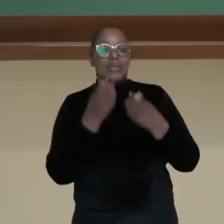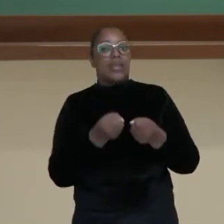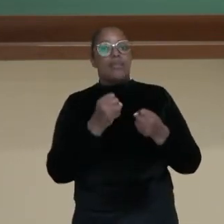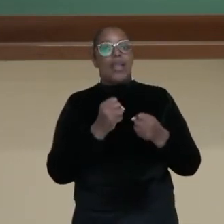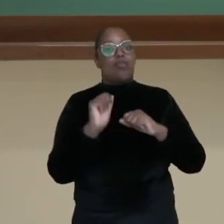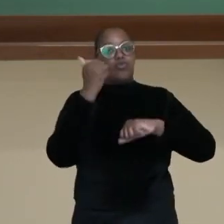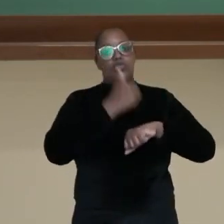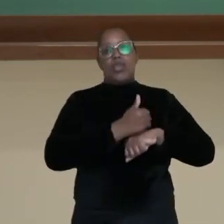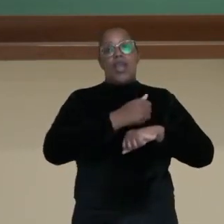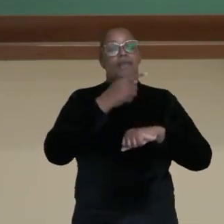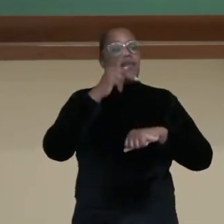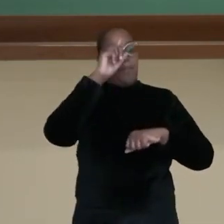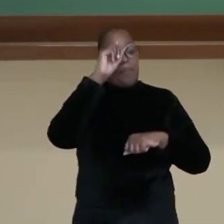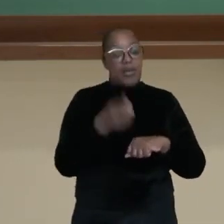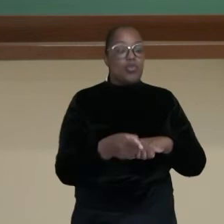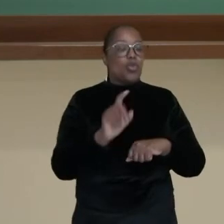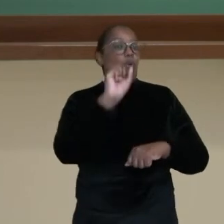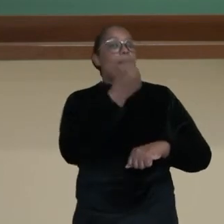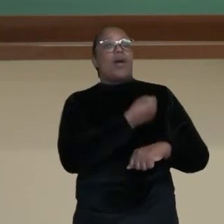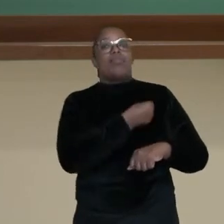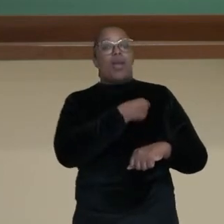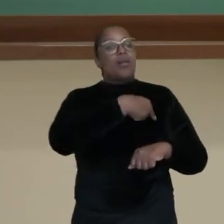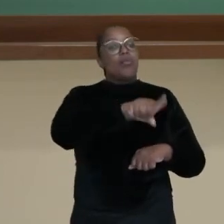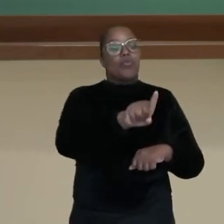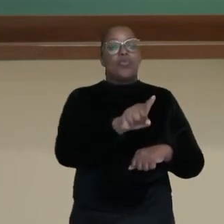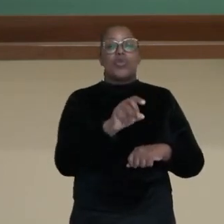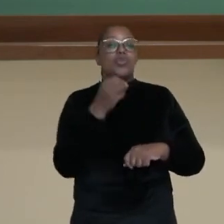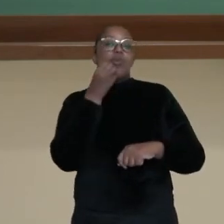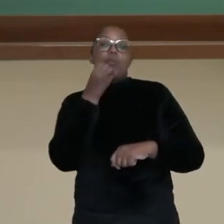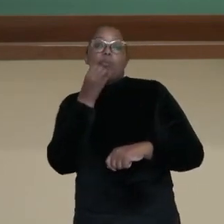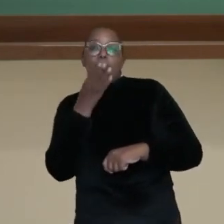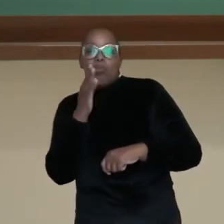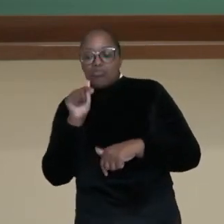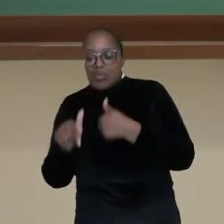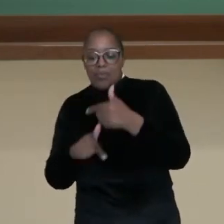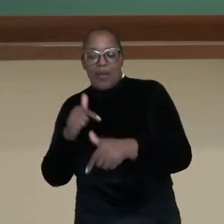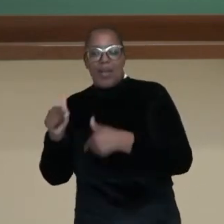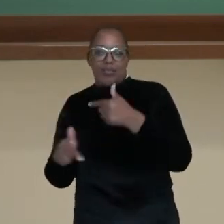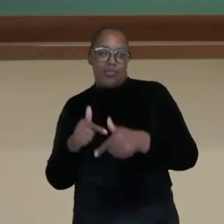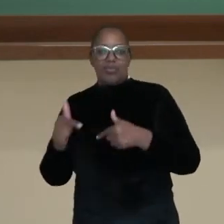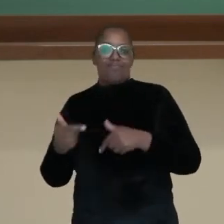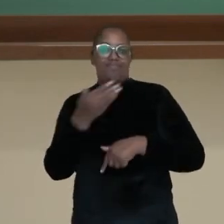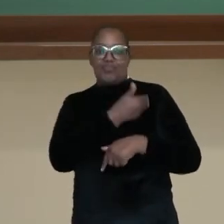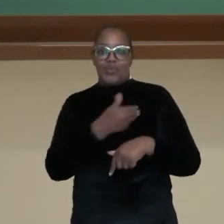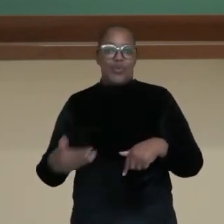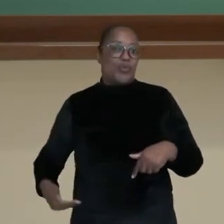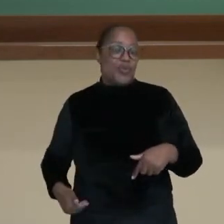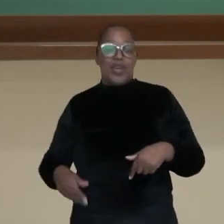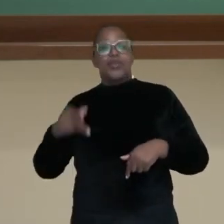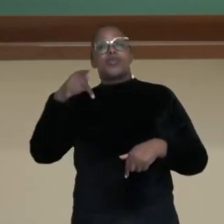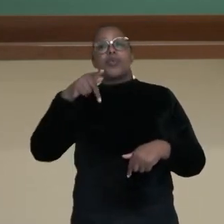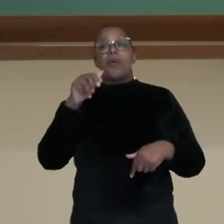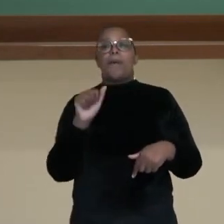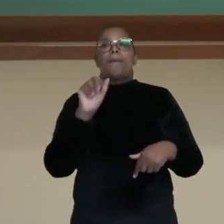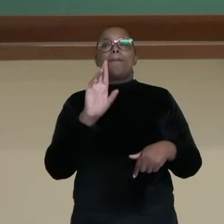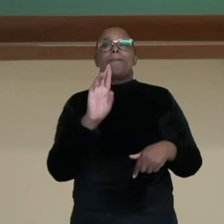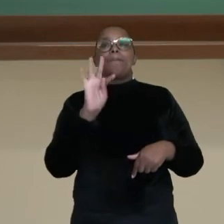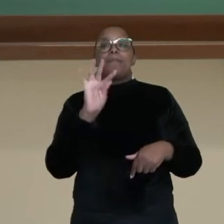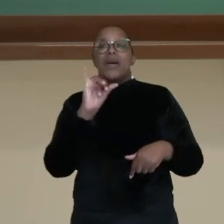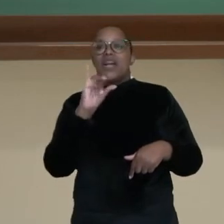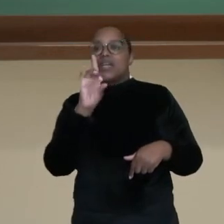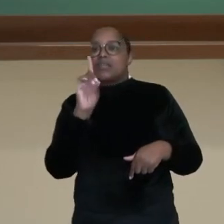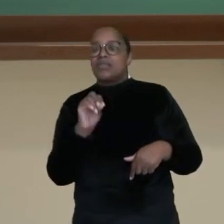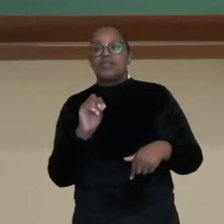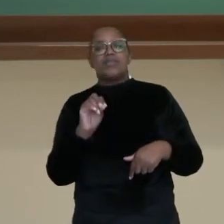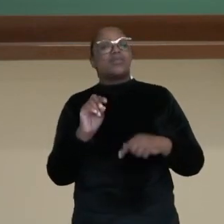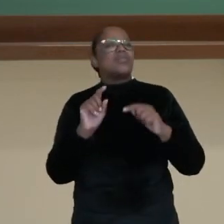fazer, eu fiz. Eu era simplesmente um bom funcionário do Estado, um bom funcionário do partido. E aí, né? Uma das